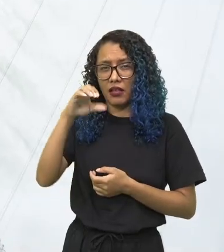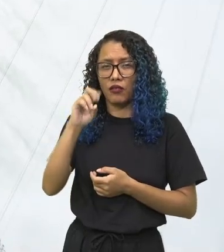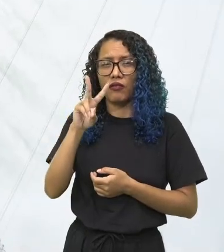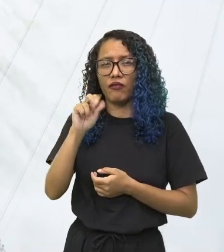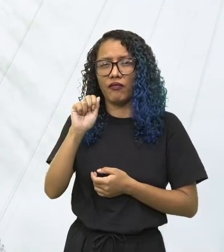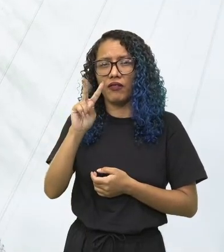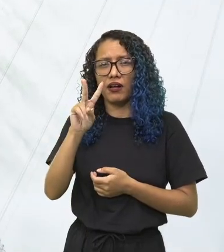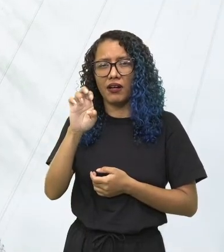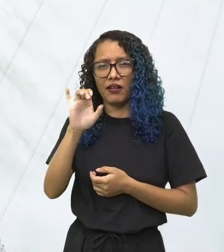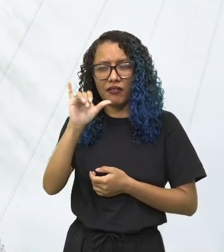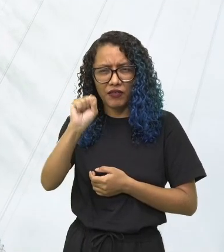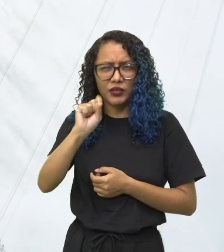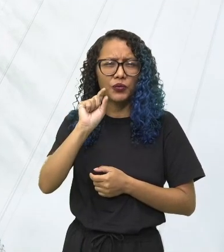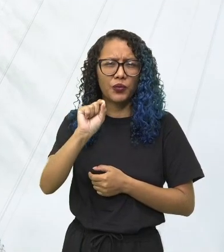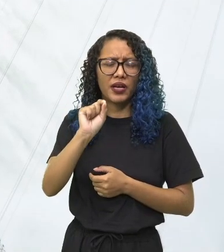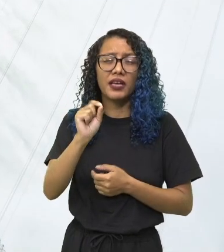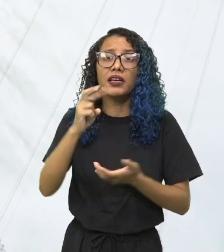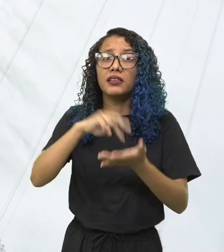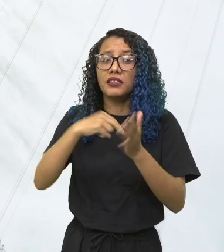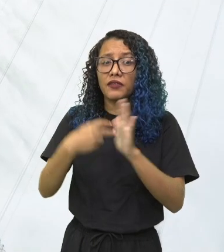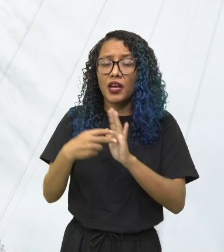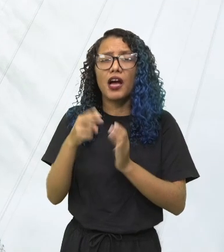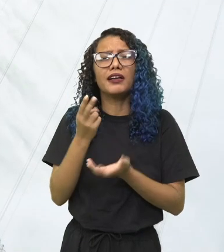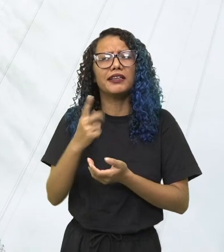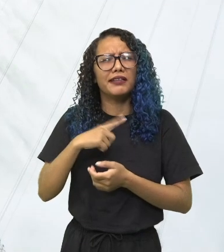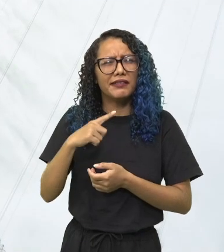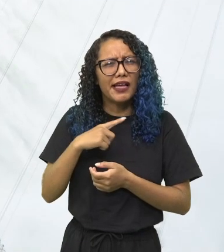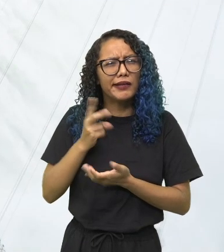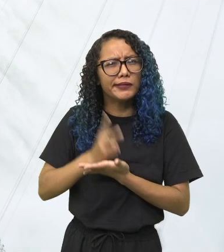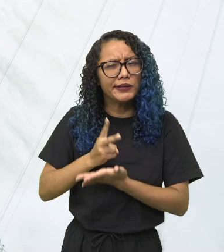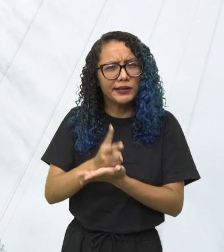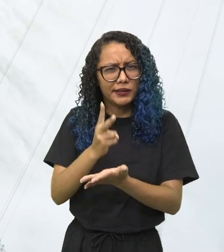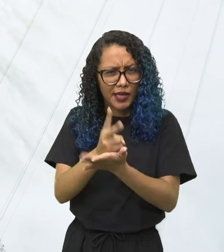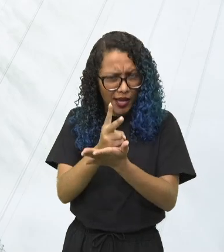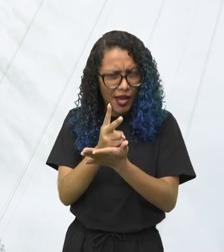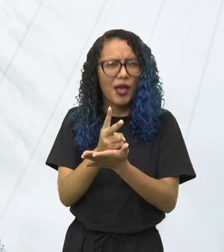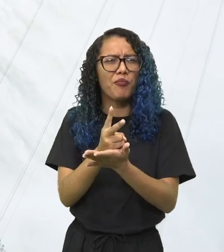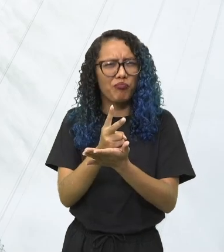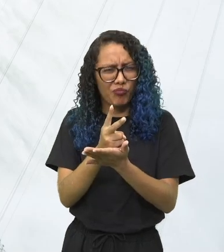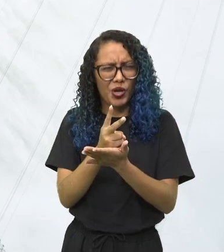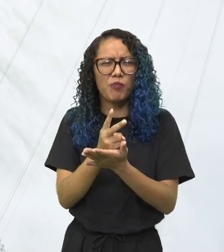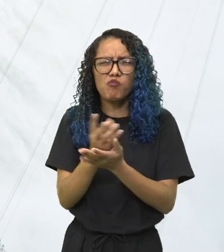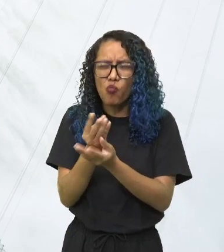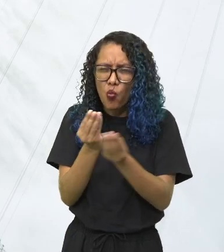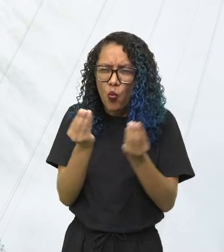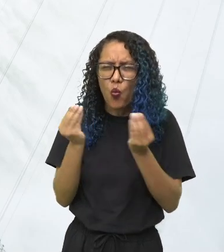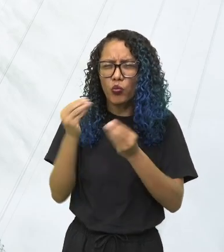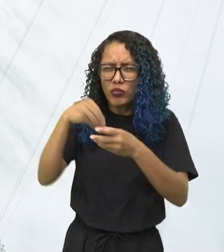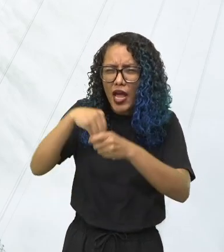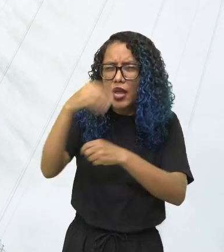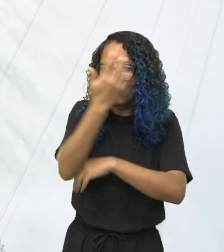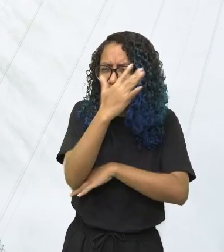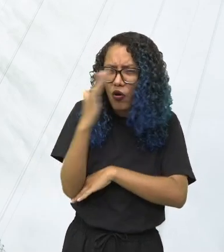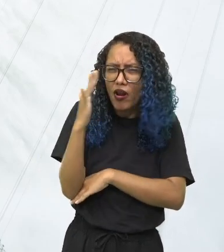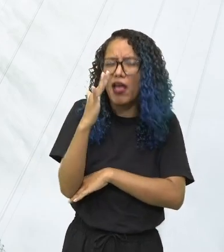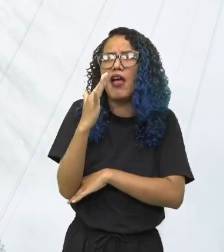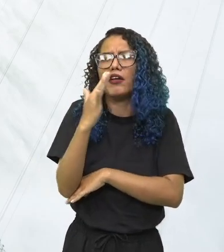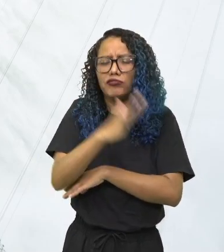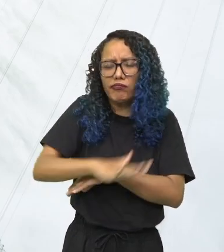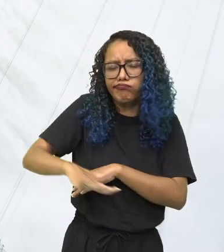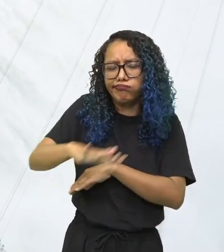são consideradas inesgotáveis, né? Que estão ali em abundância na natureza. As